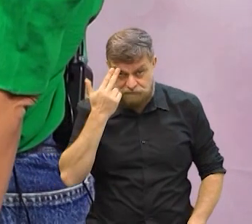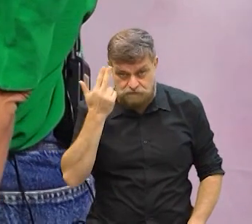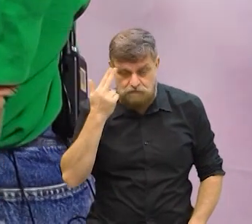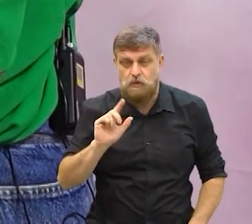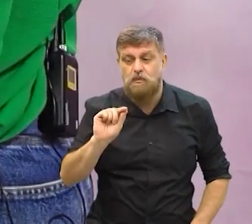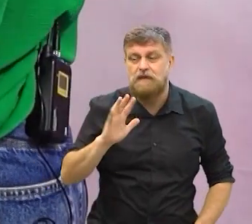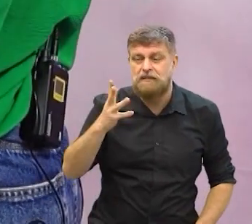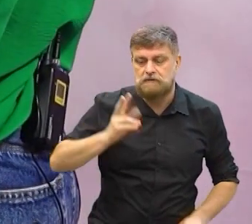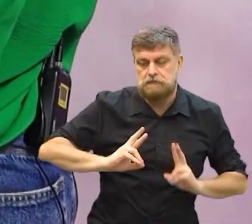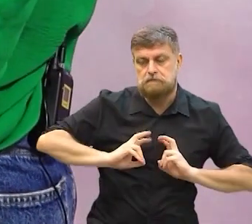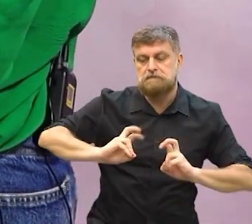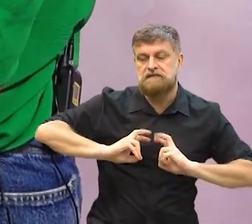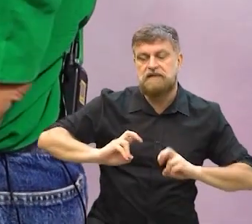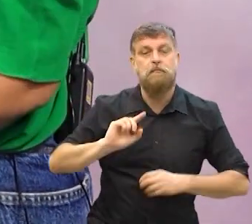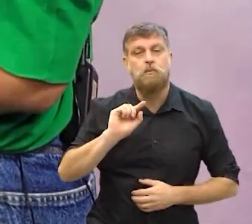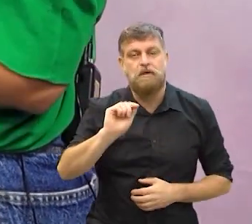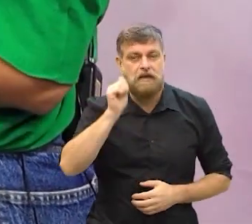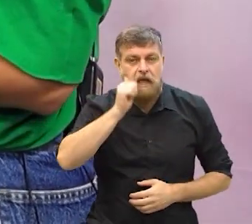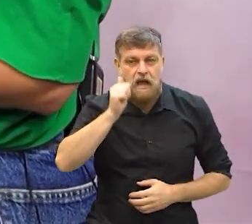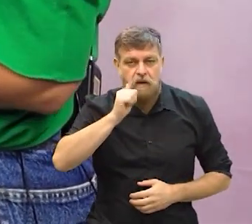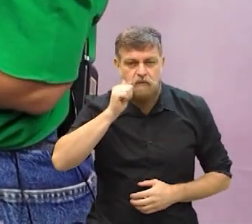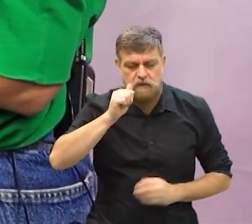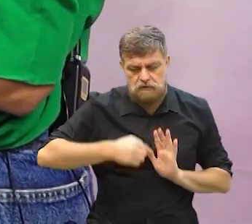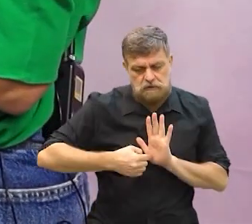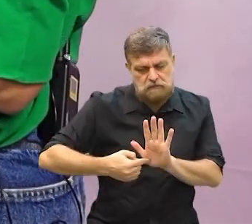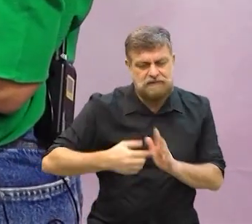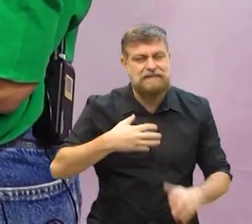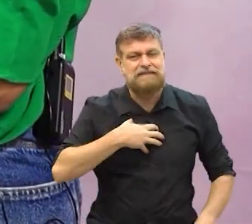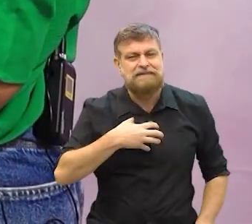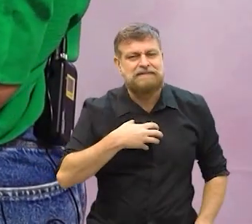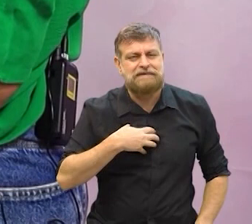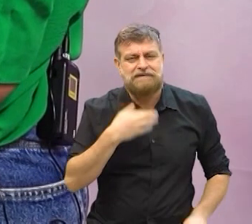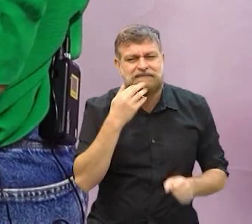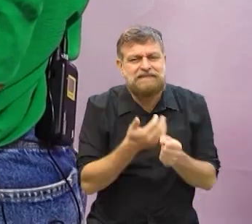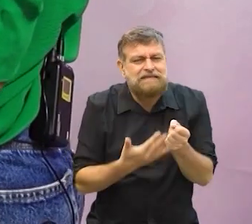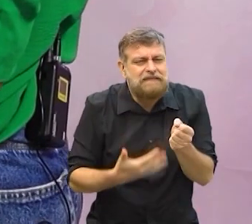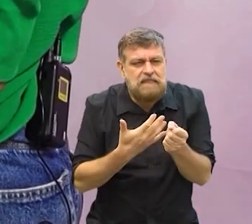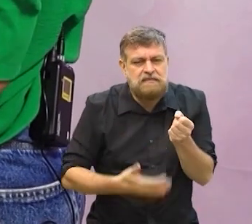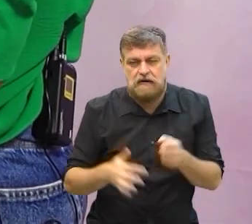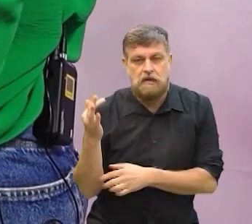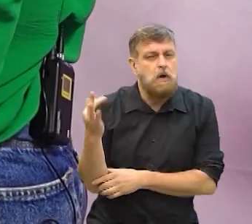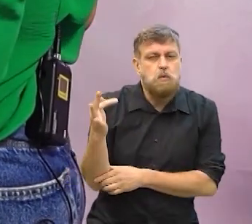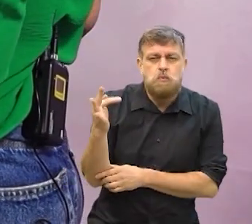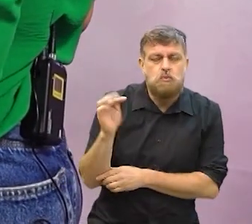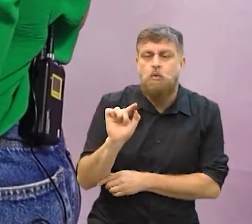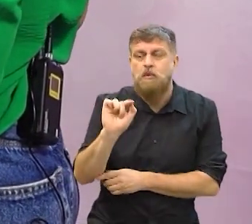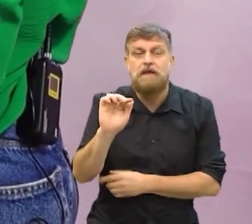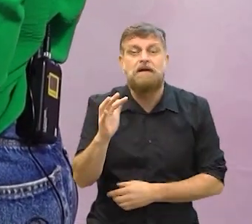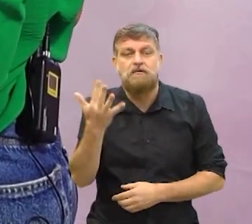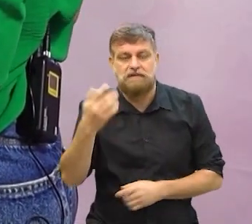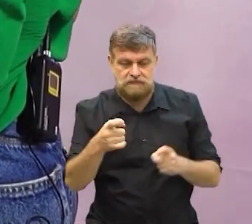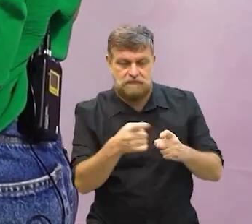Normalmente, quais são os sintomas? A mulher apresenta alguma coisa, sangramento, dor, para chegar a